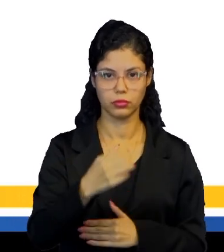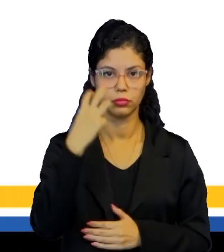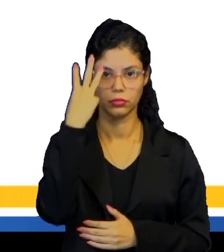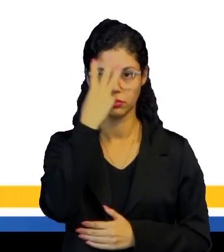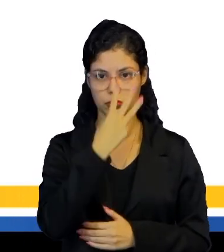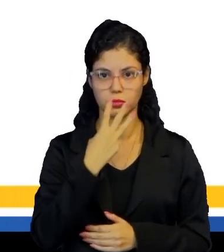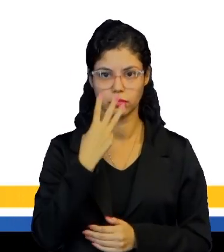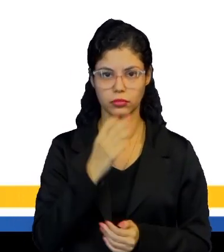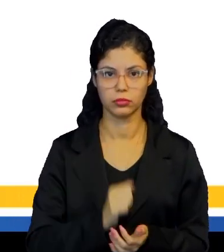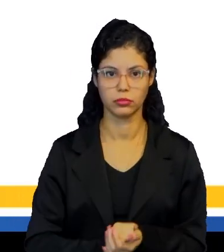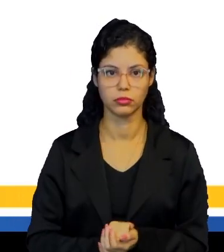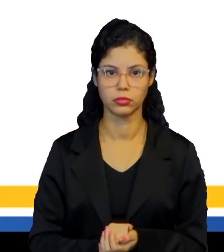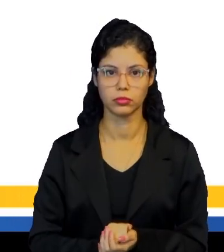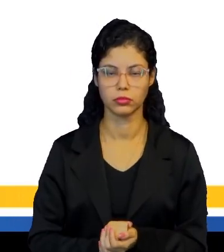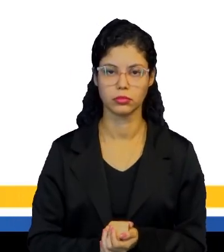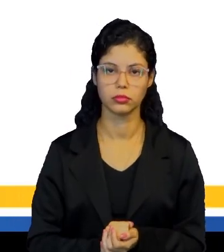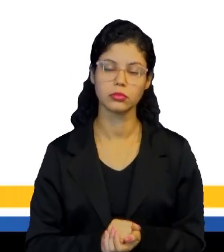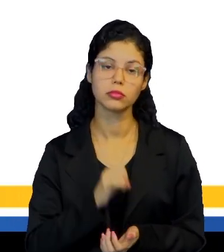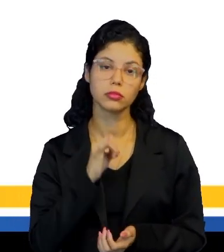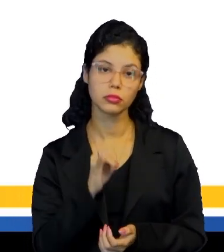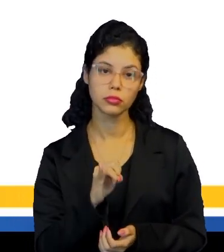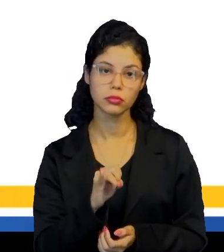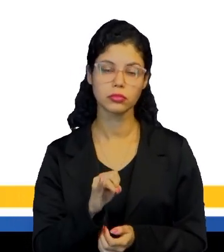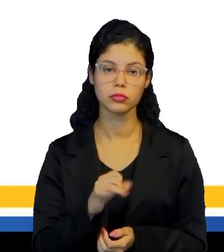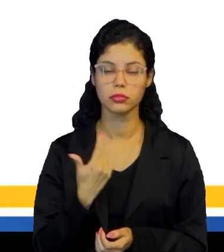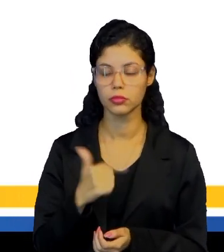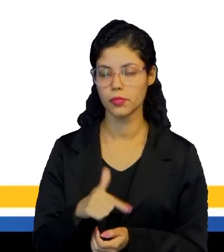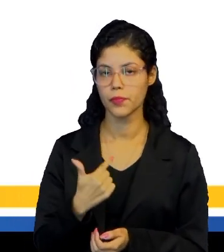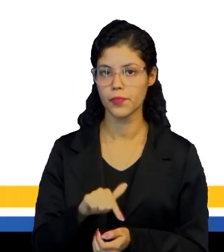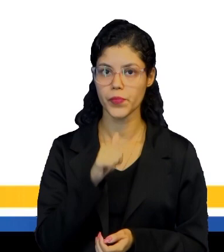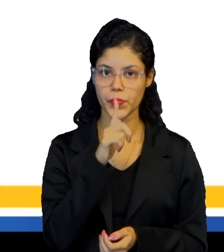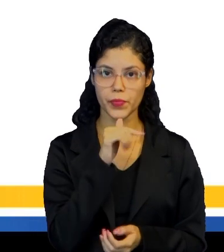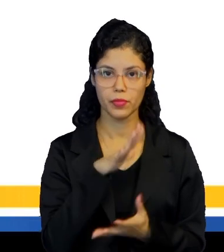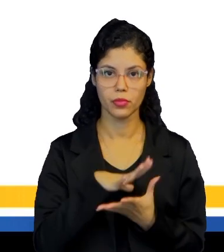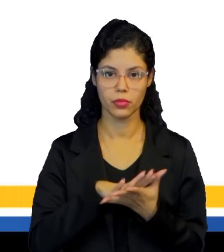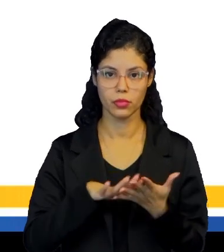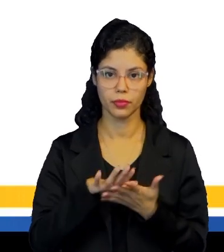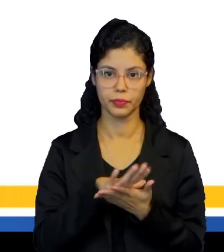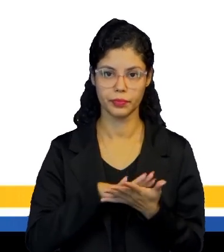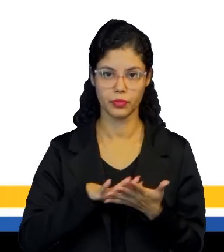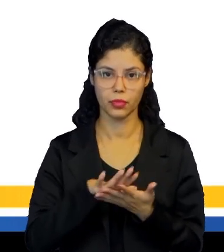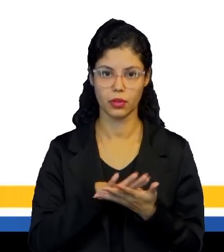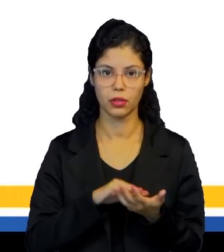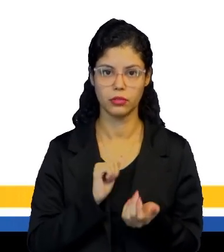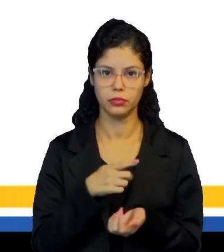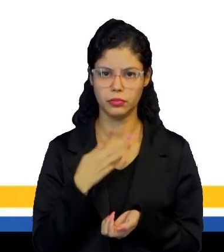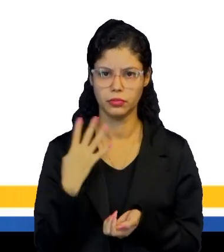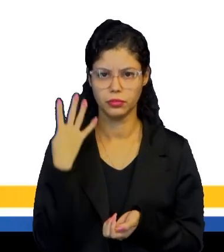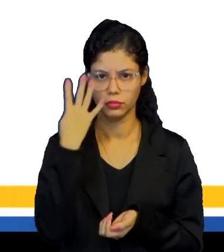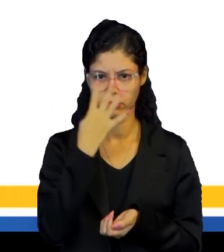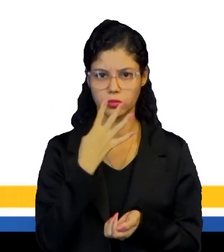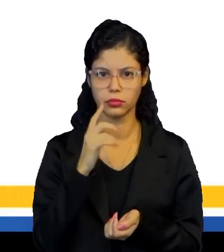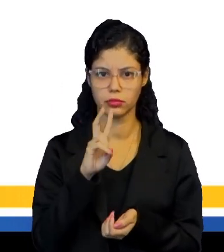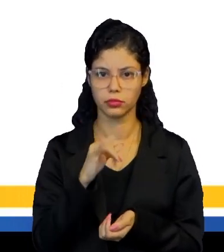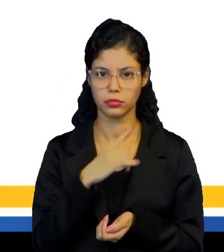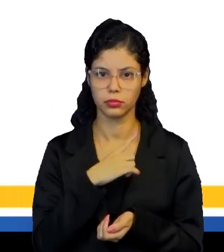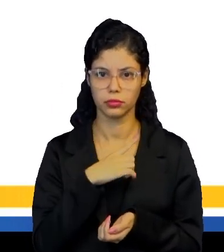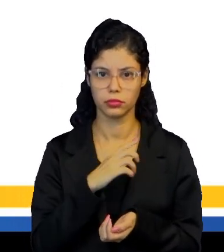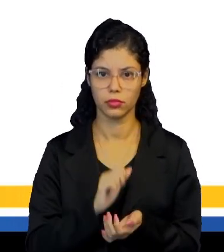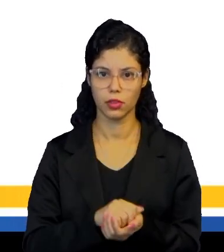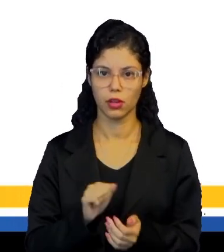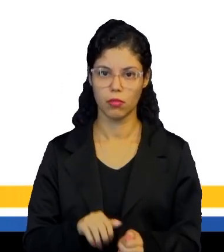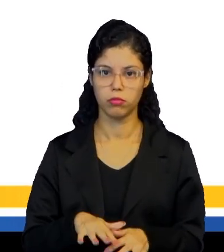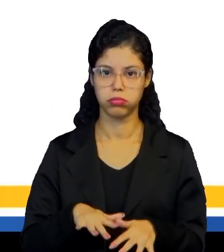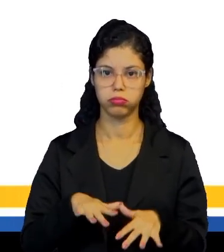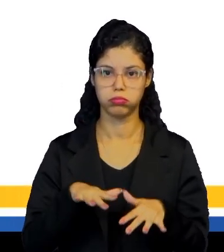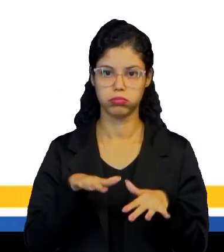em três horas se a Caixa estiver vazia quantas horas a torneira levar